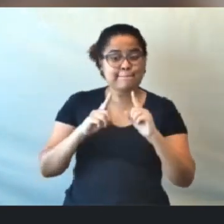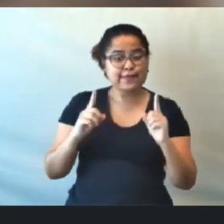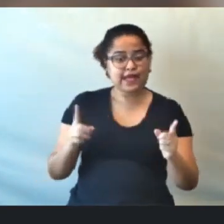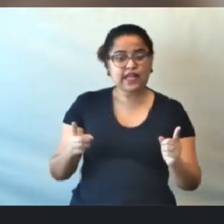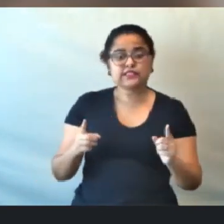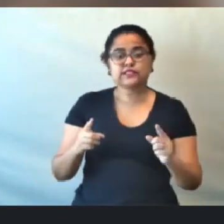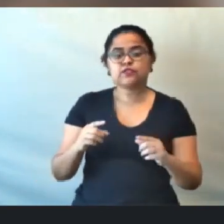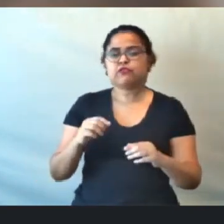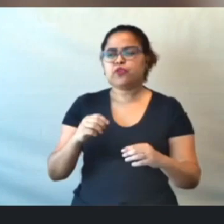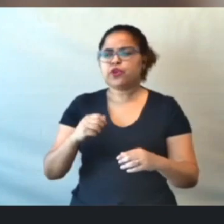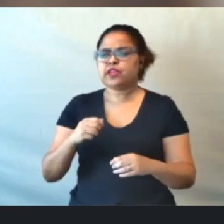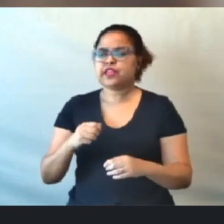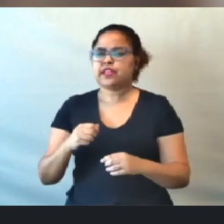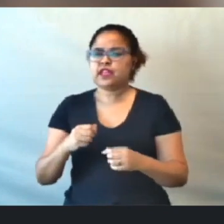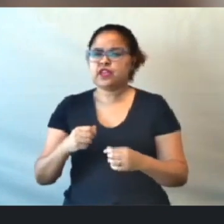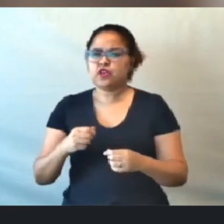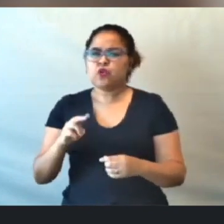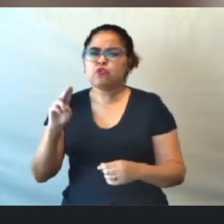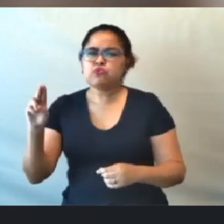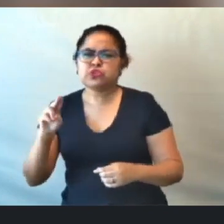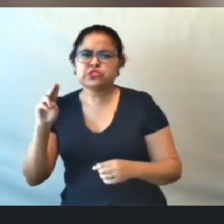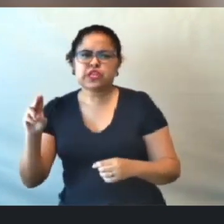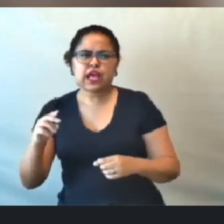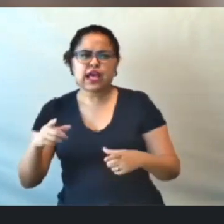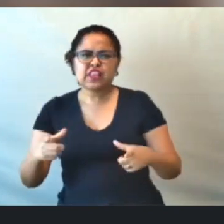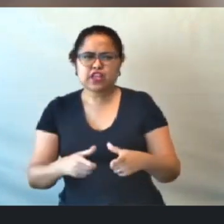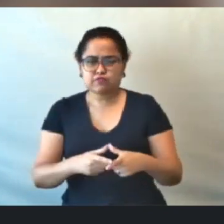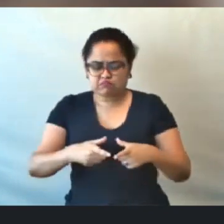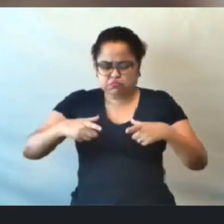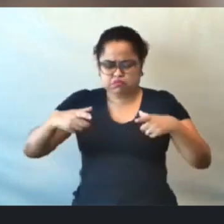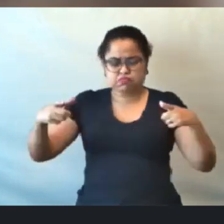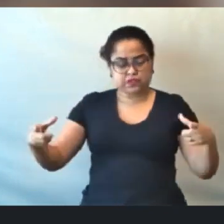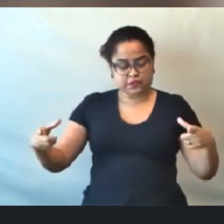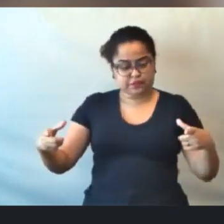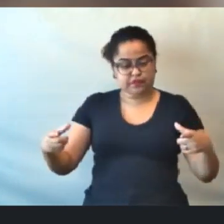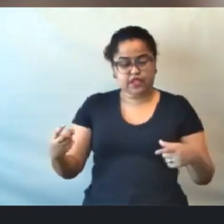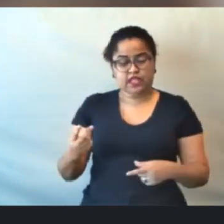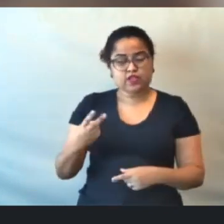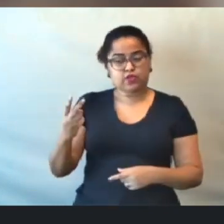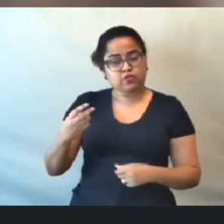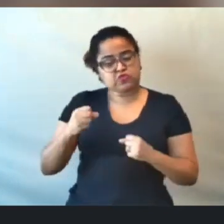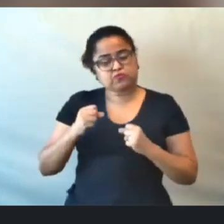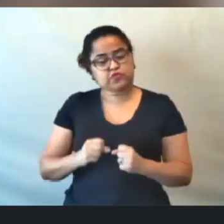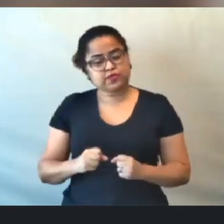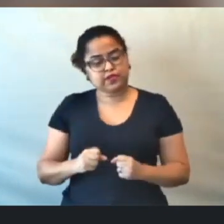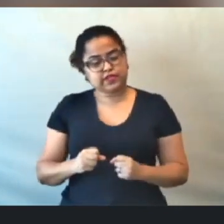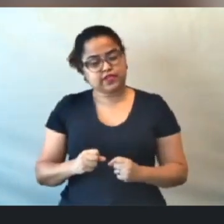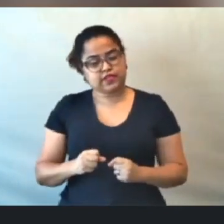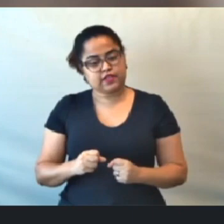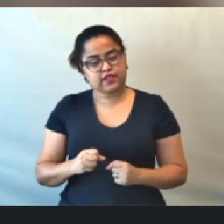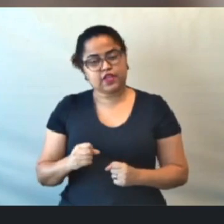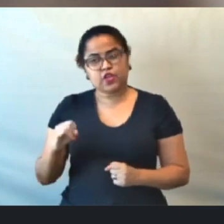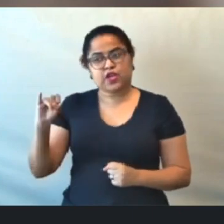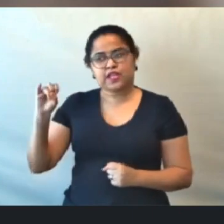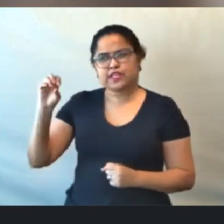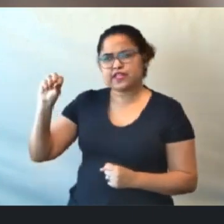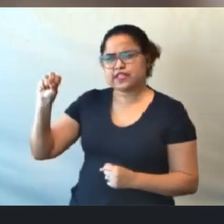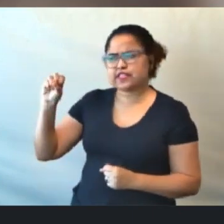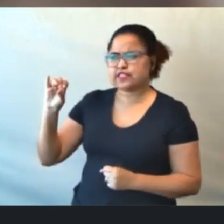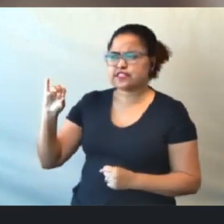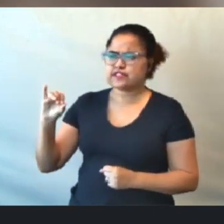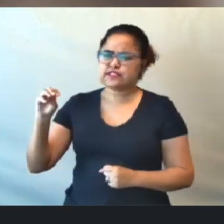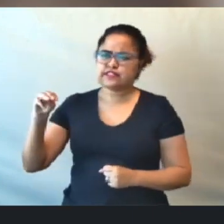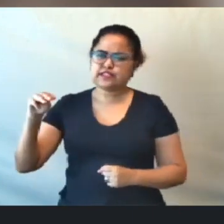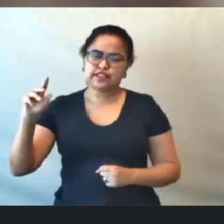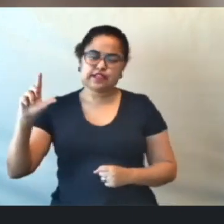há duas possibilidades aí. Um, o Exilimp não funciona bem em ampla escala e a gente